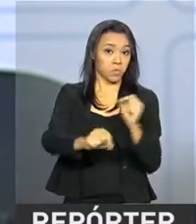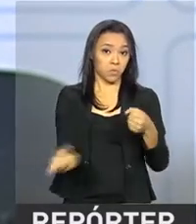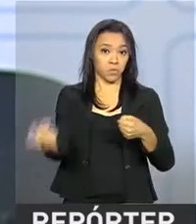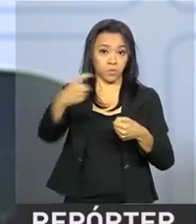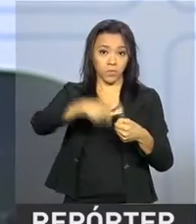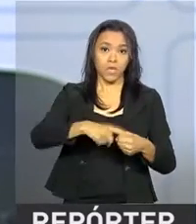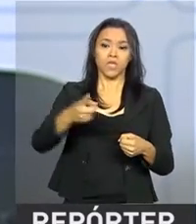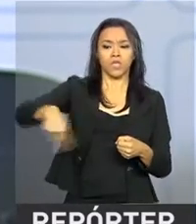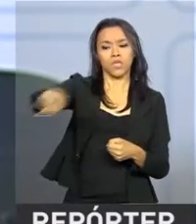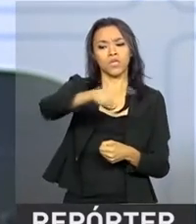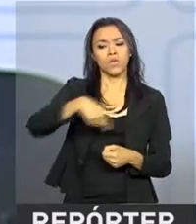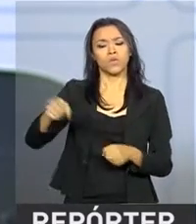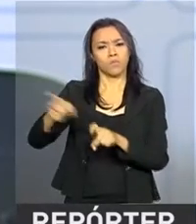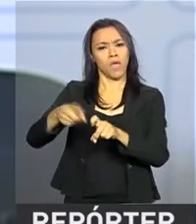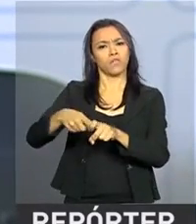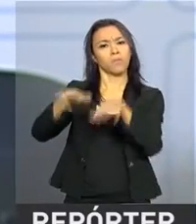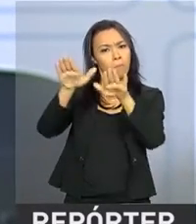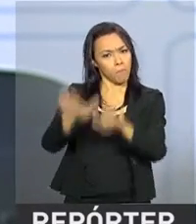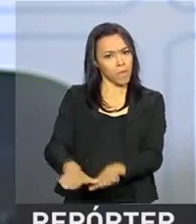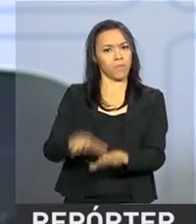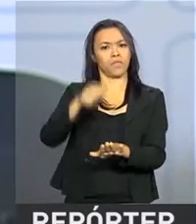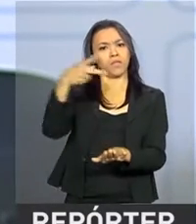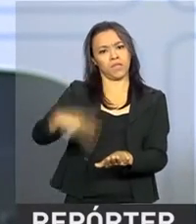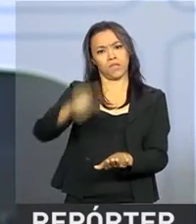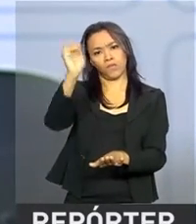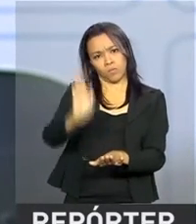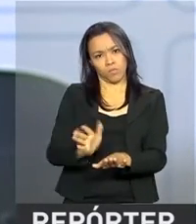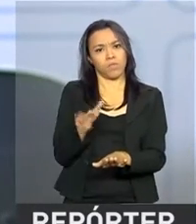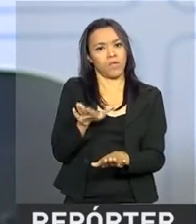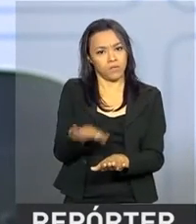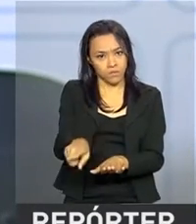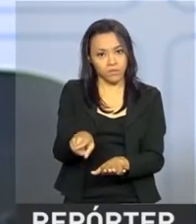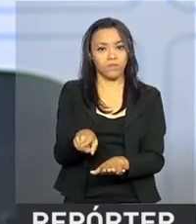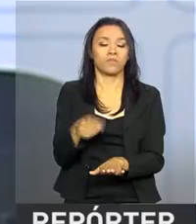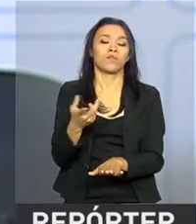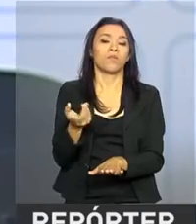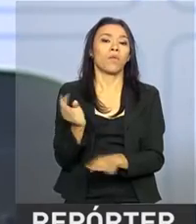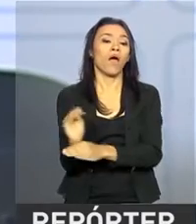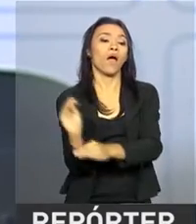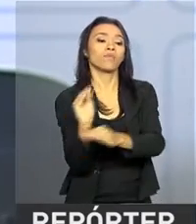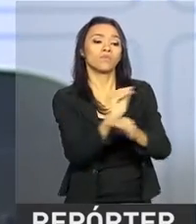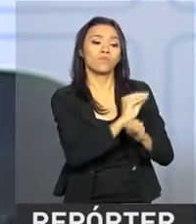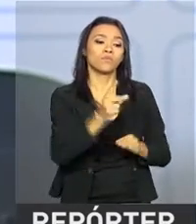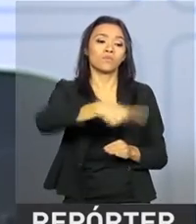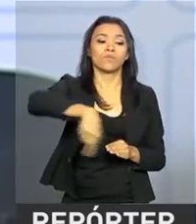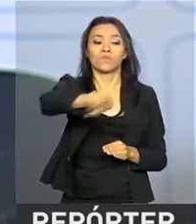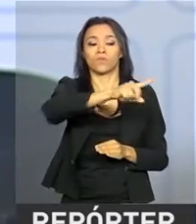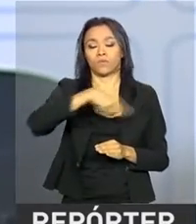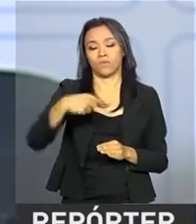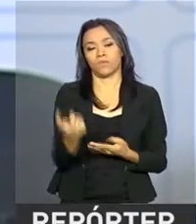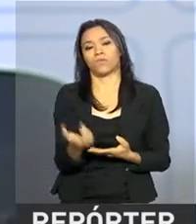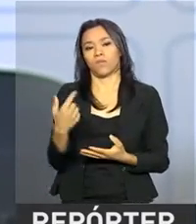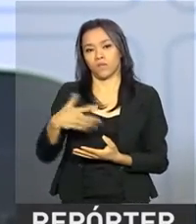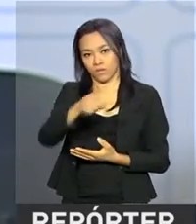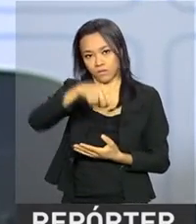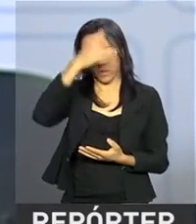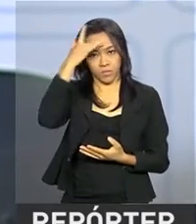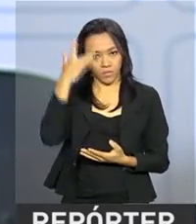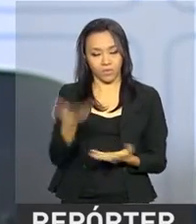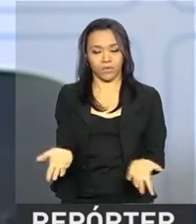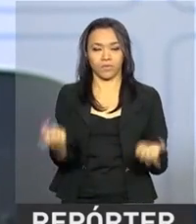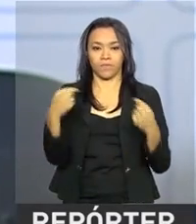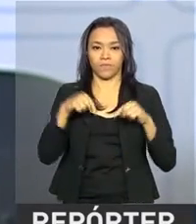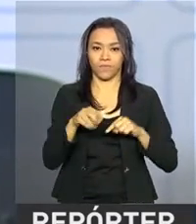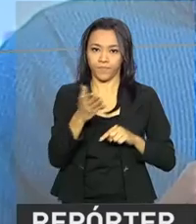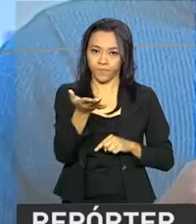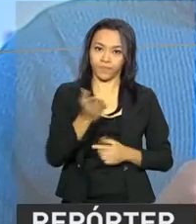continuem para não deixar desassistida a população nos locais onde esses médicos atuam voto com você